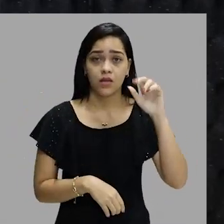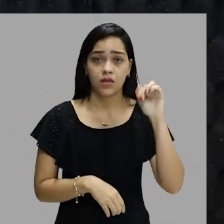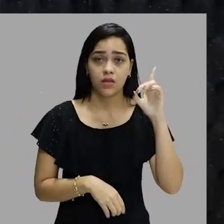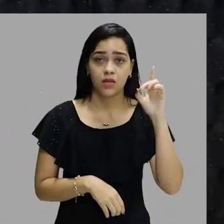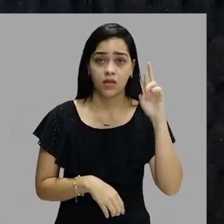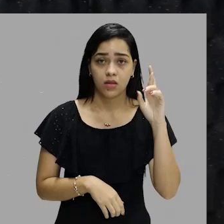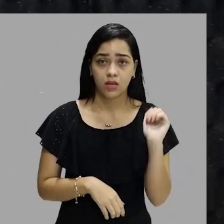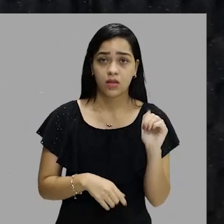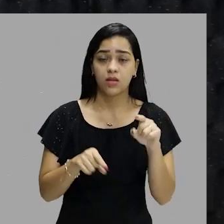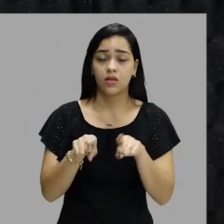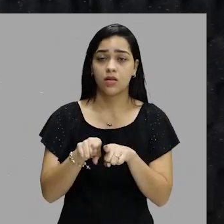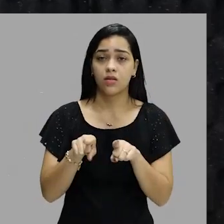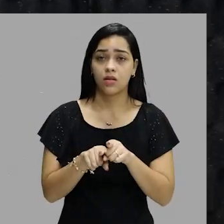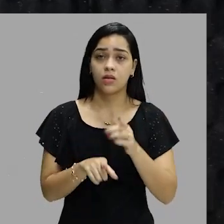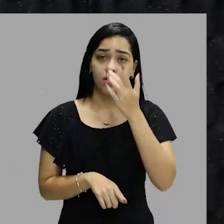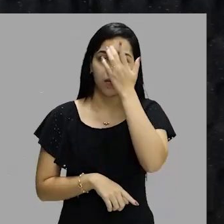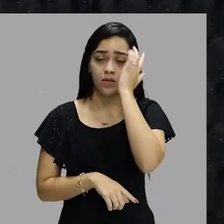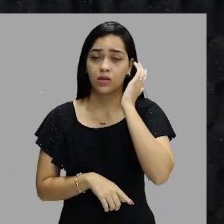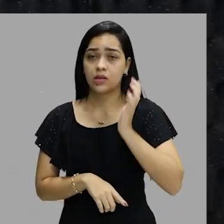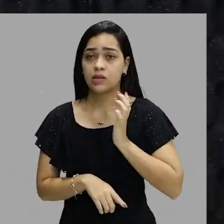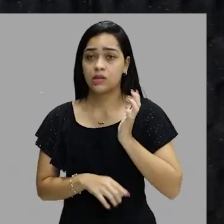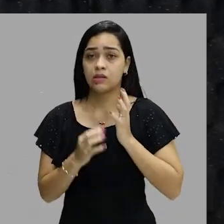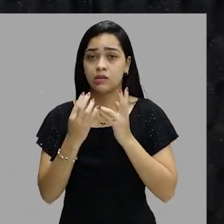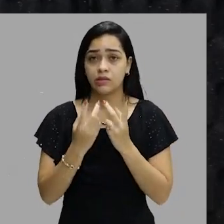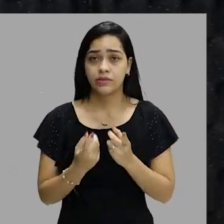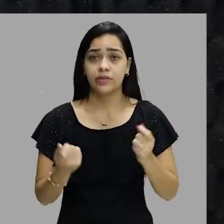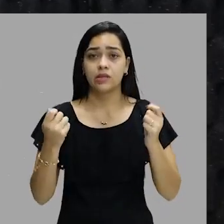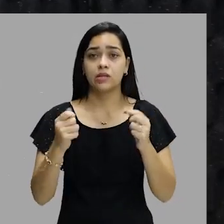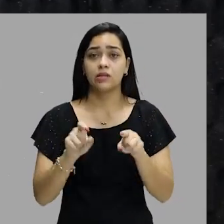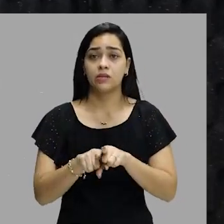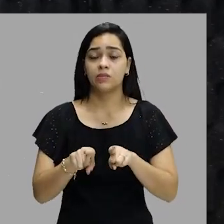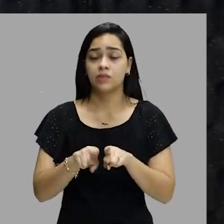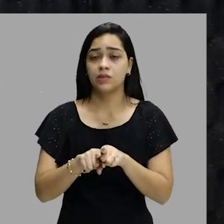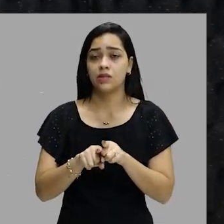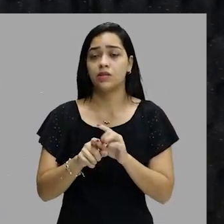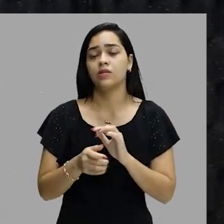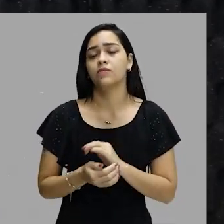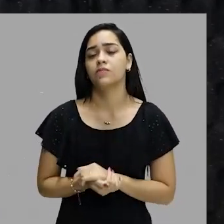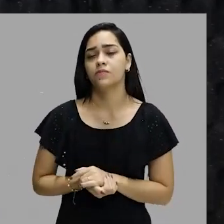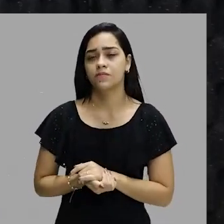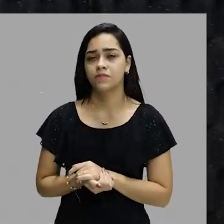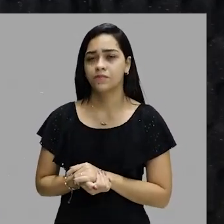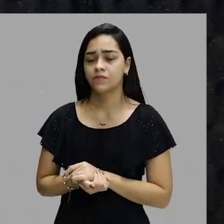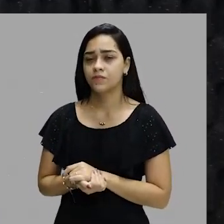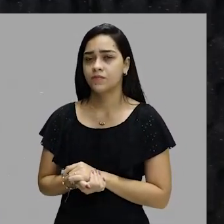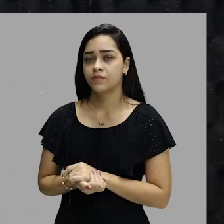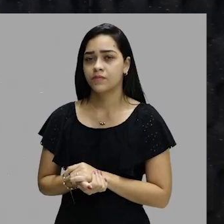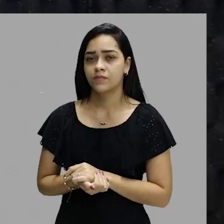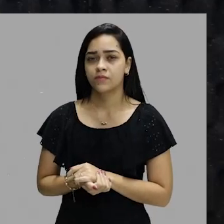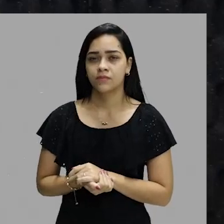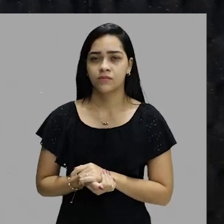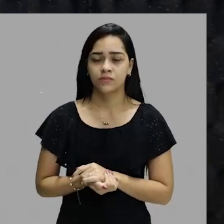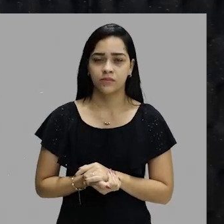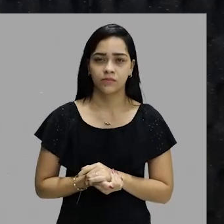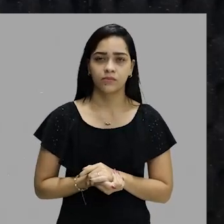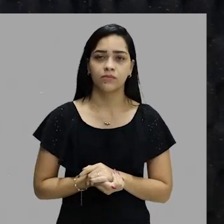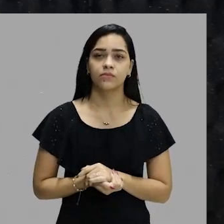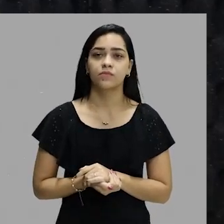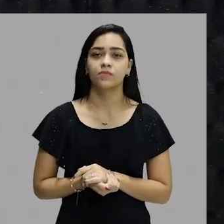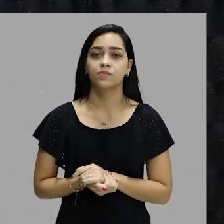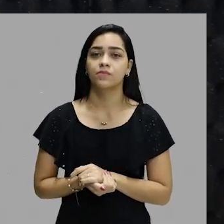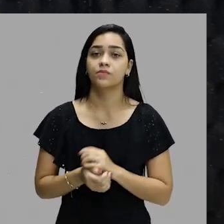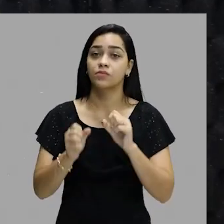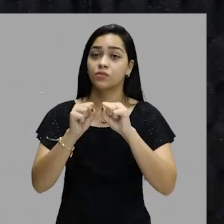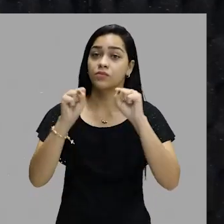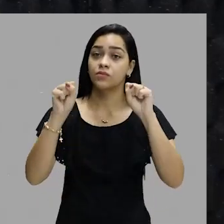E parte da burguesia que ainda não havia assumido e tivesse ficado à margem dele. À margem de quem? Do